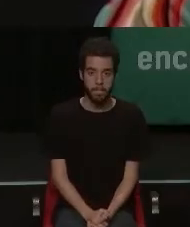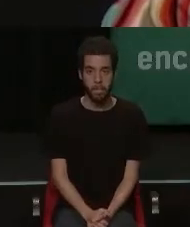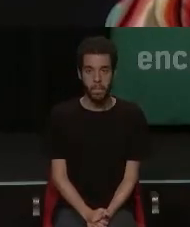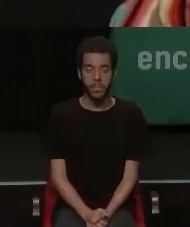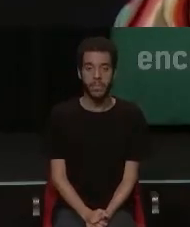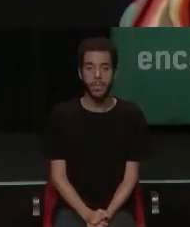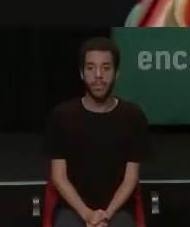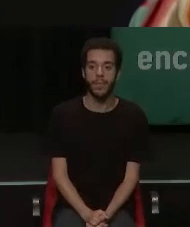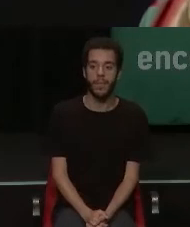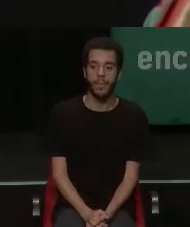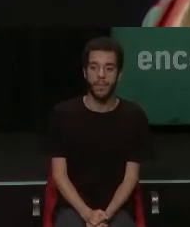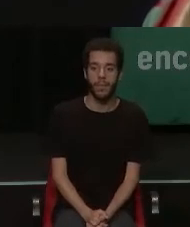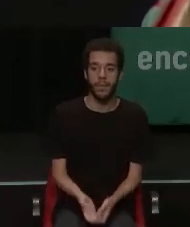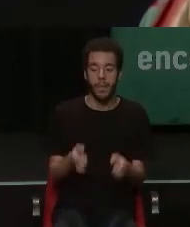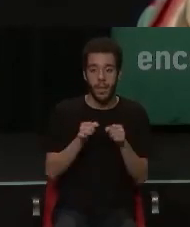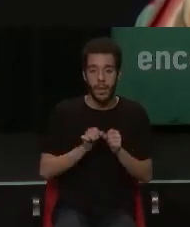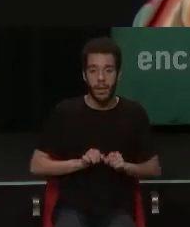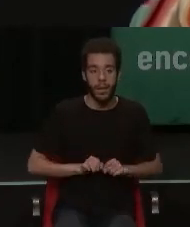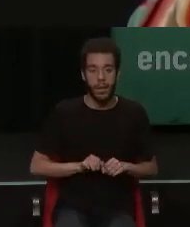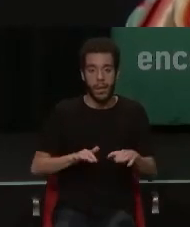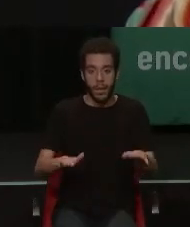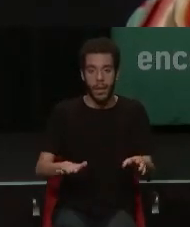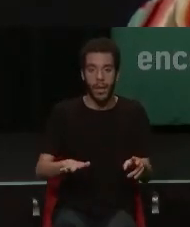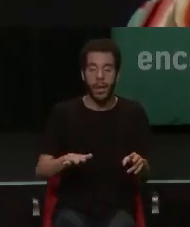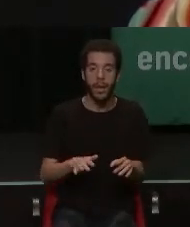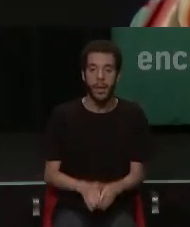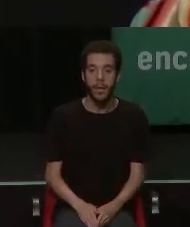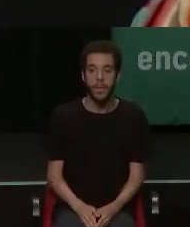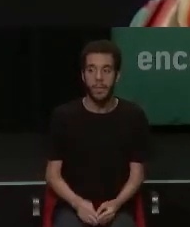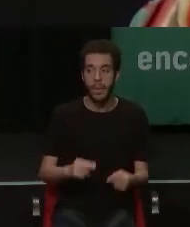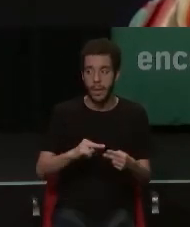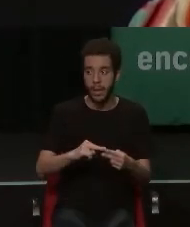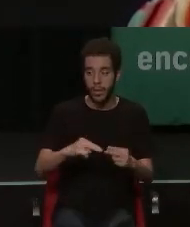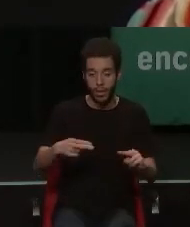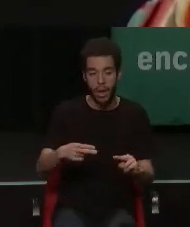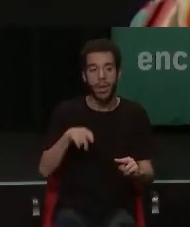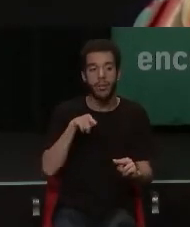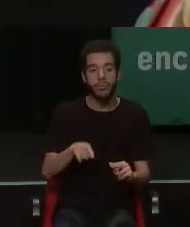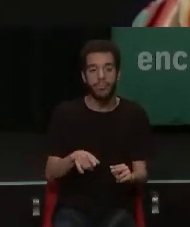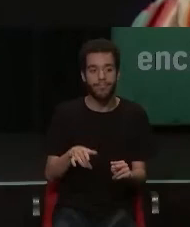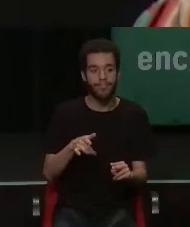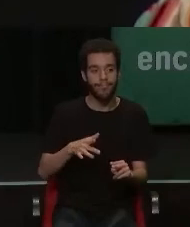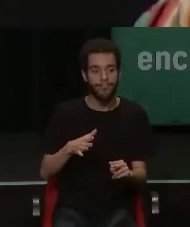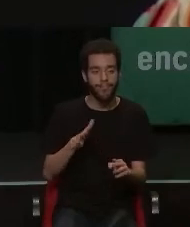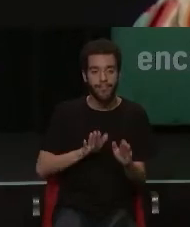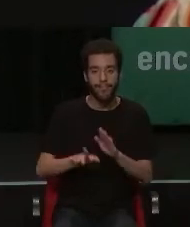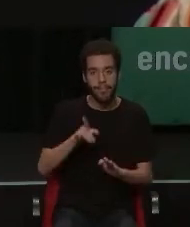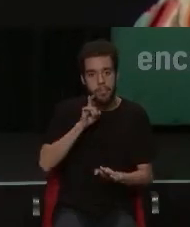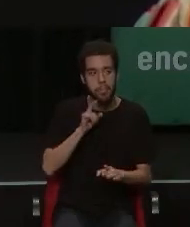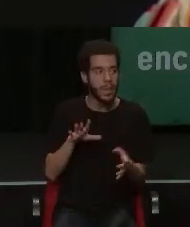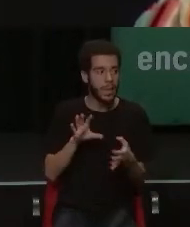A transmissão e o fluxo de transmissão dos genes de resistência tem a ver com o mecanismo de resistência